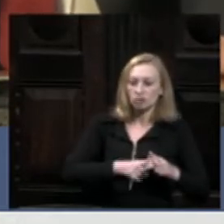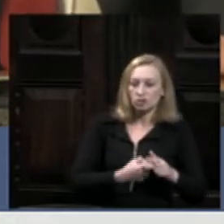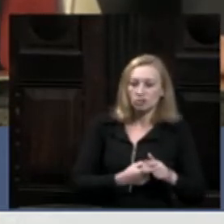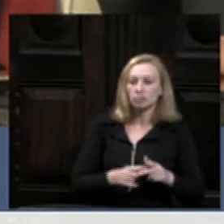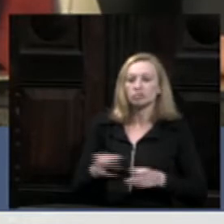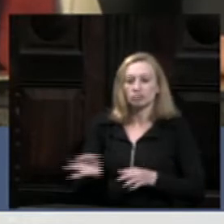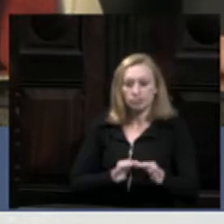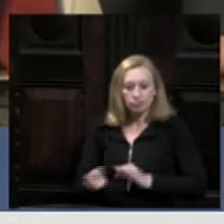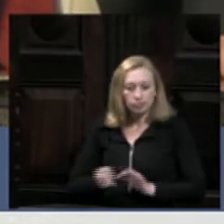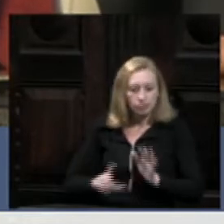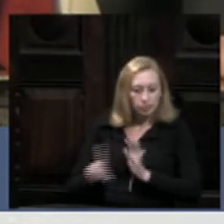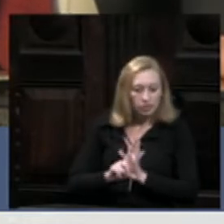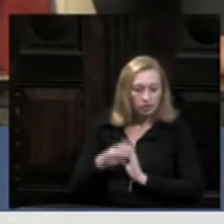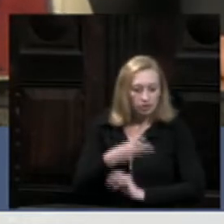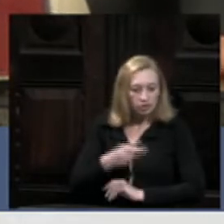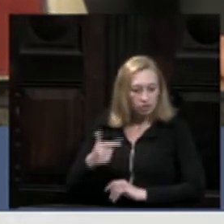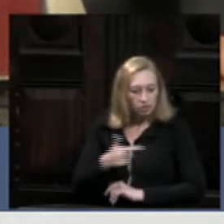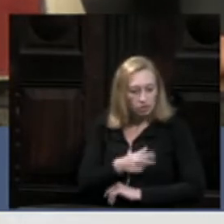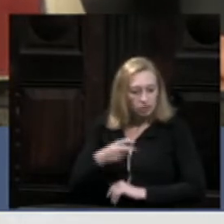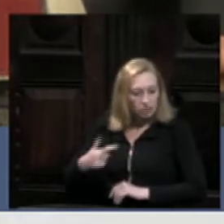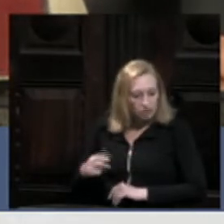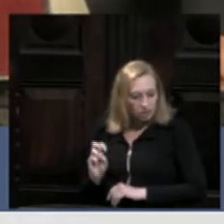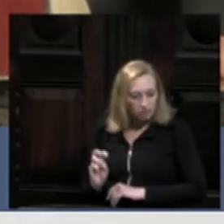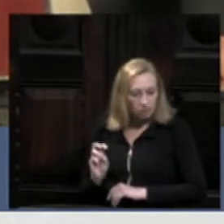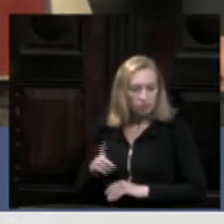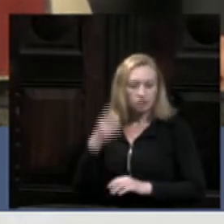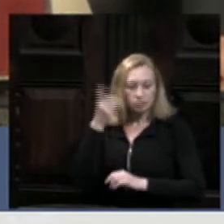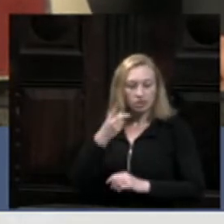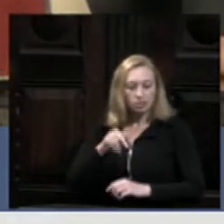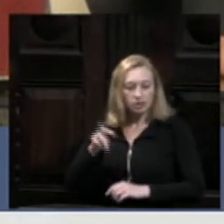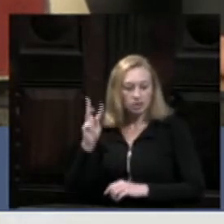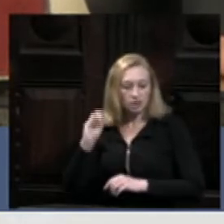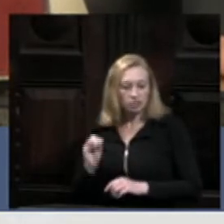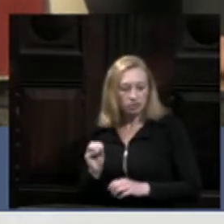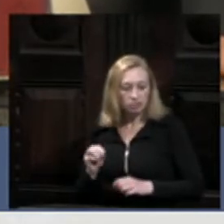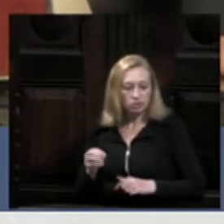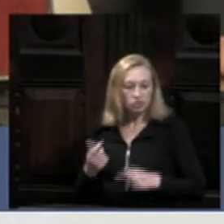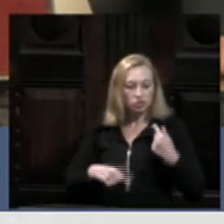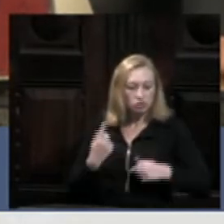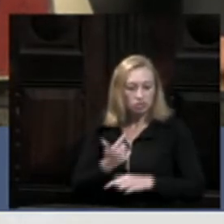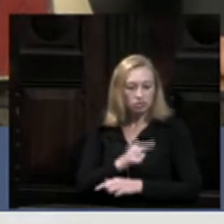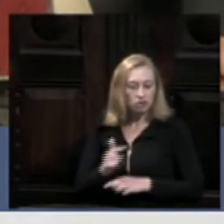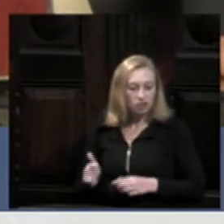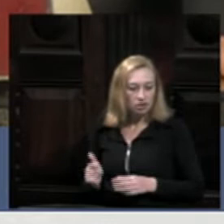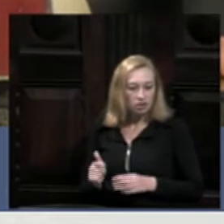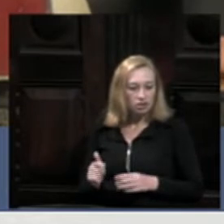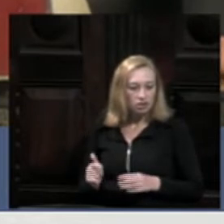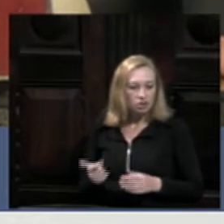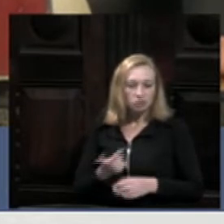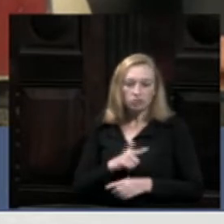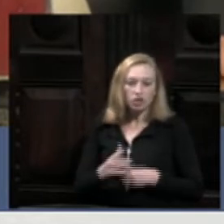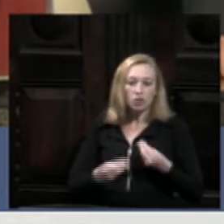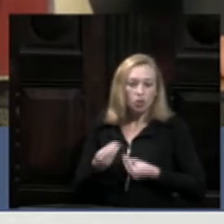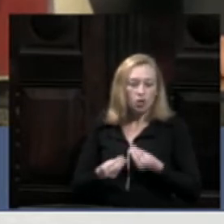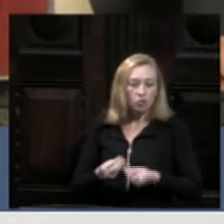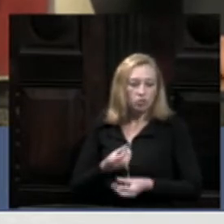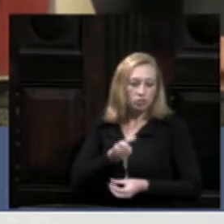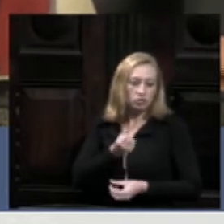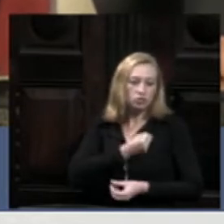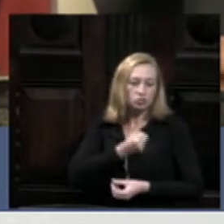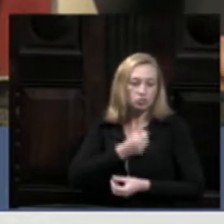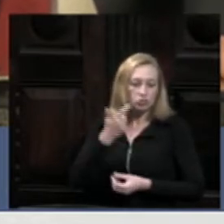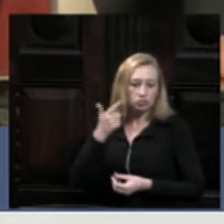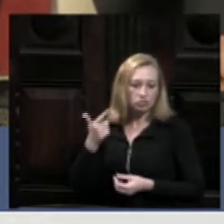Projeto de lei 3285 de 2017, do deputado Marcelo Simão. Em discussão, não havendo que queira discutir, encerra a discussão. Não há quórum para